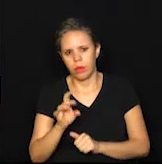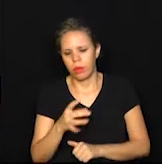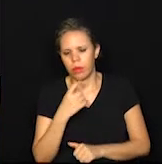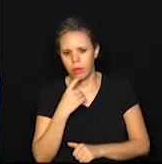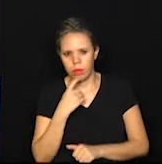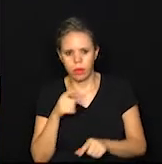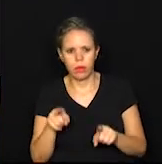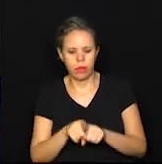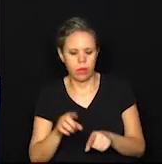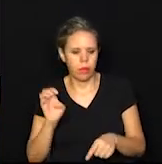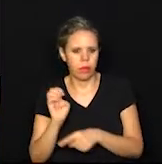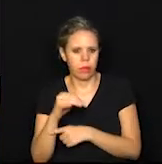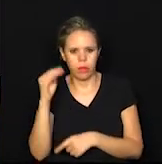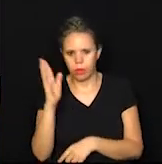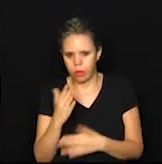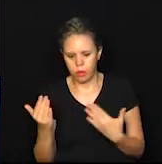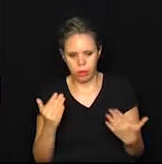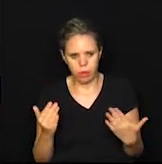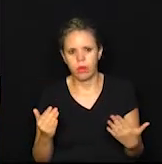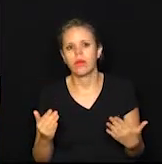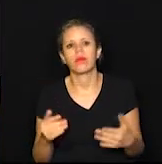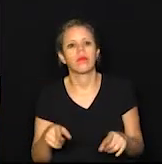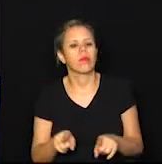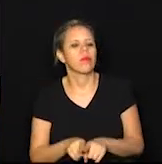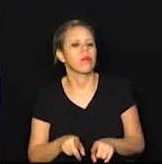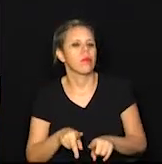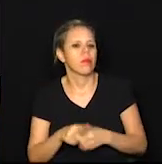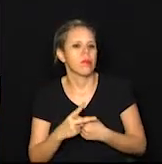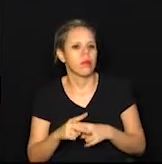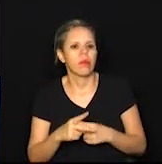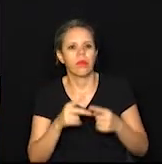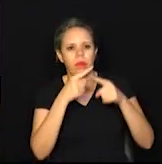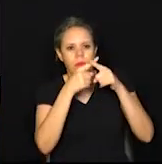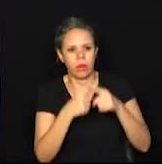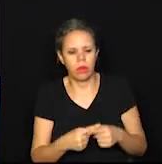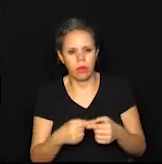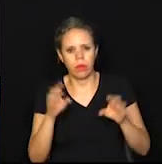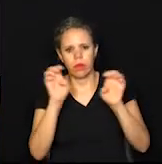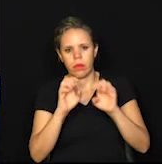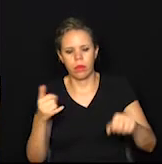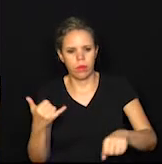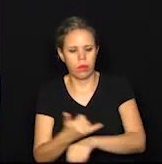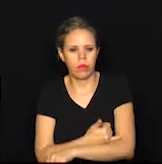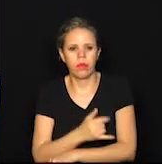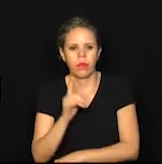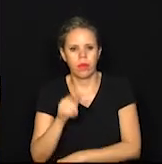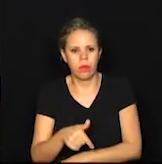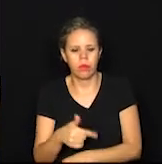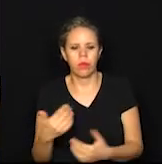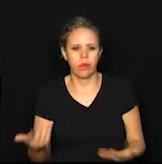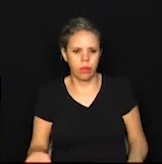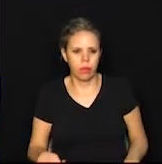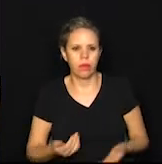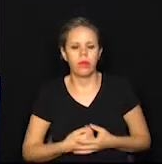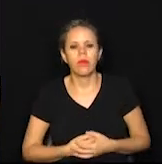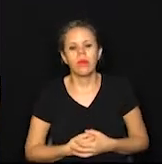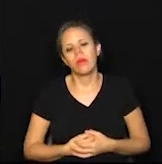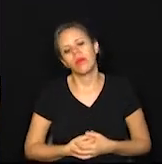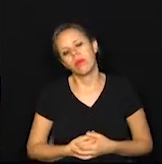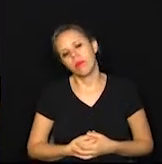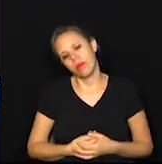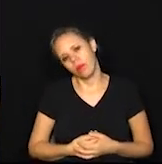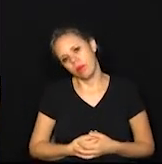mas estadual, nacional. Tornei manutenção e melhoria de infraestrutura, que esse é um ponto